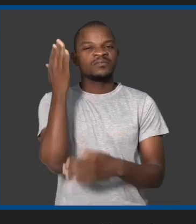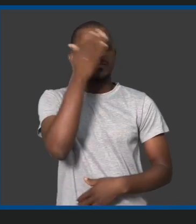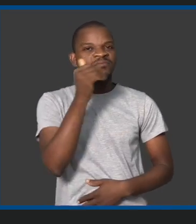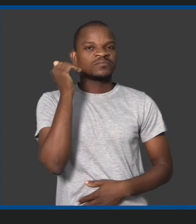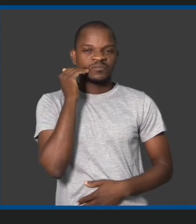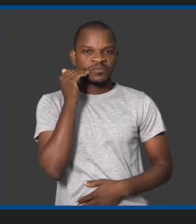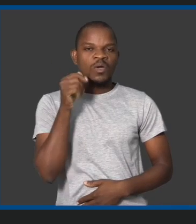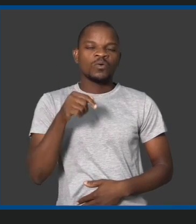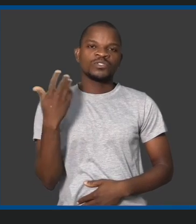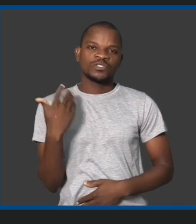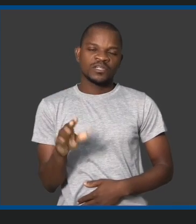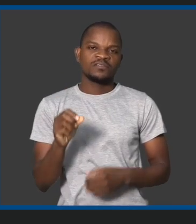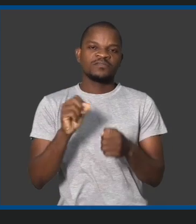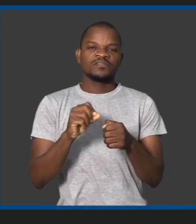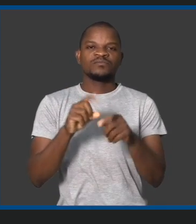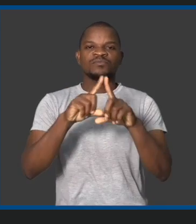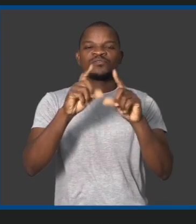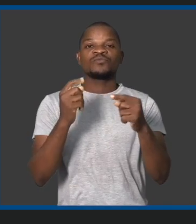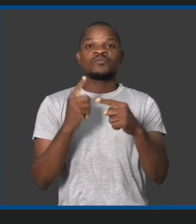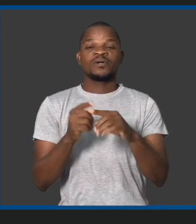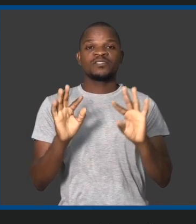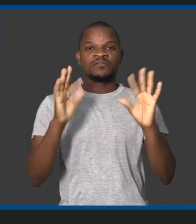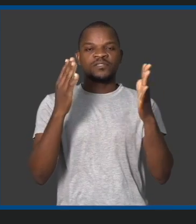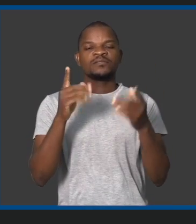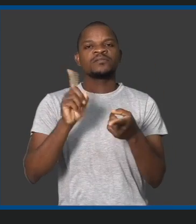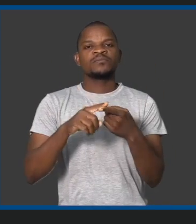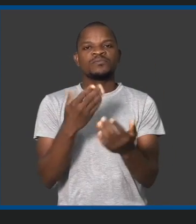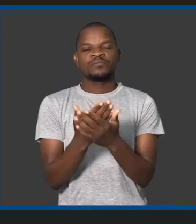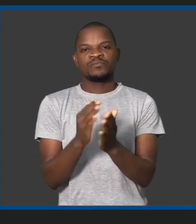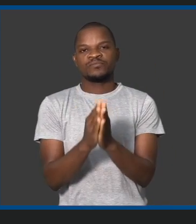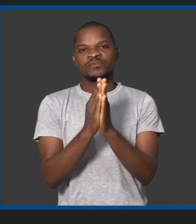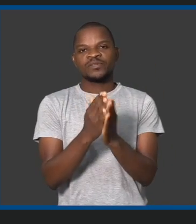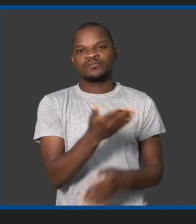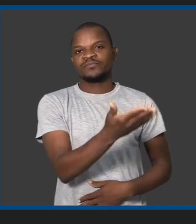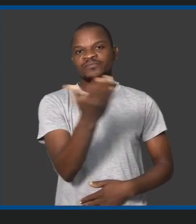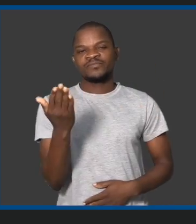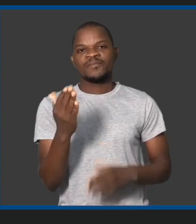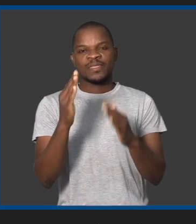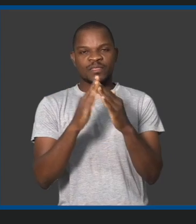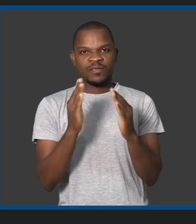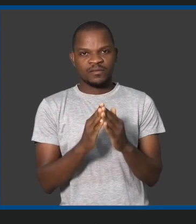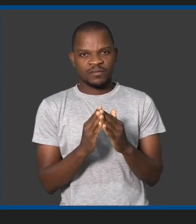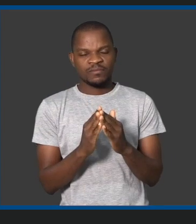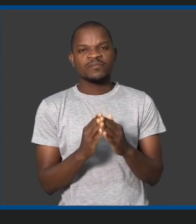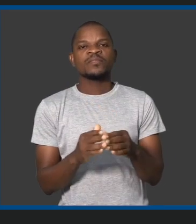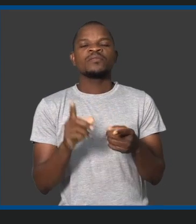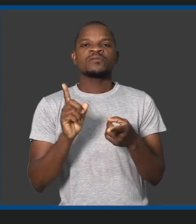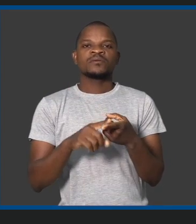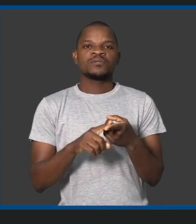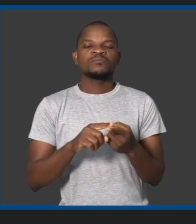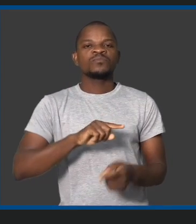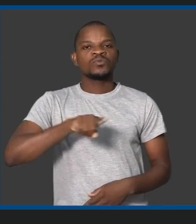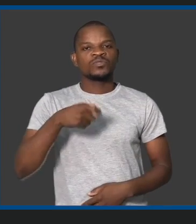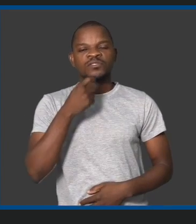cidade do Chimoio, onde nós fizemos esta edição do Mais Vida. Agradecemos a si, caro amigo telespectador, que esteve na nossa